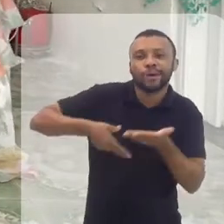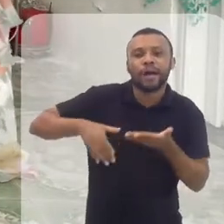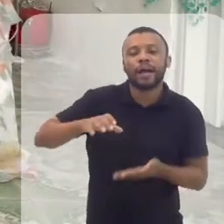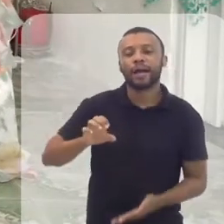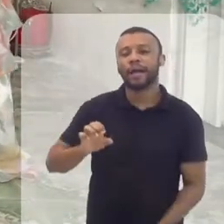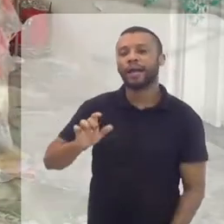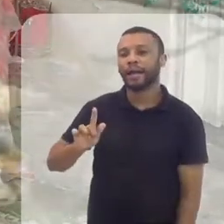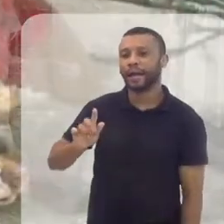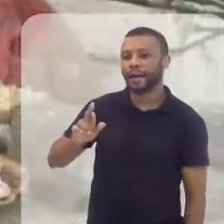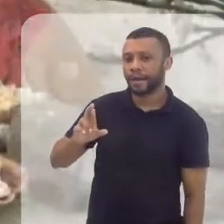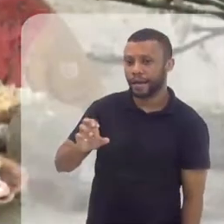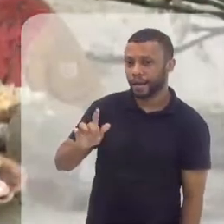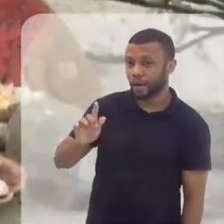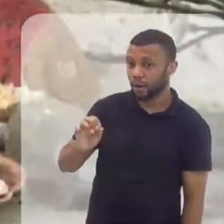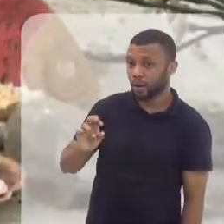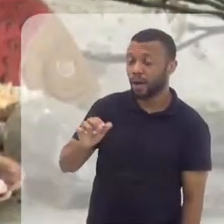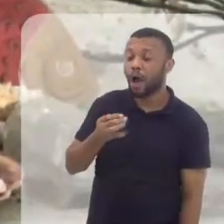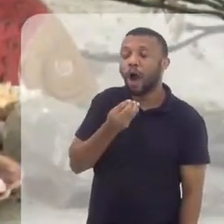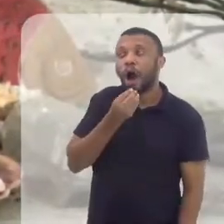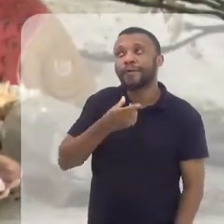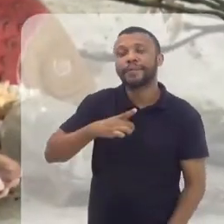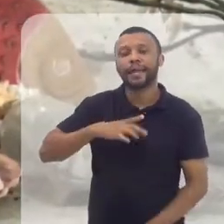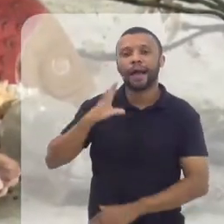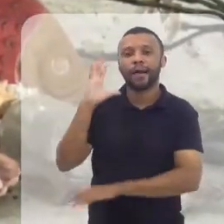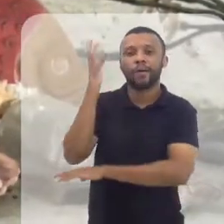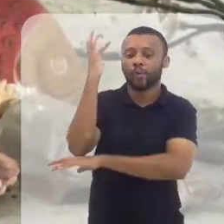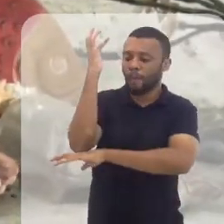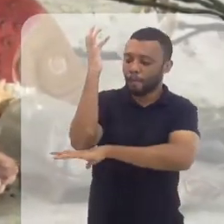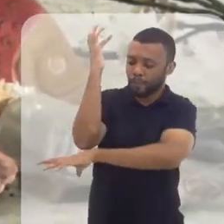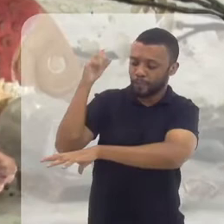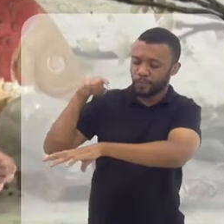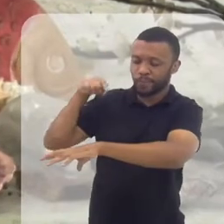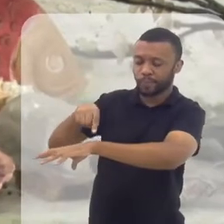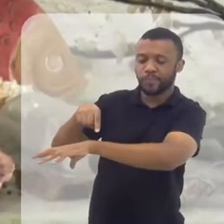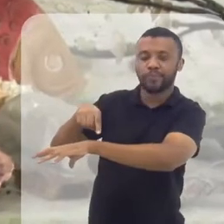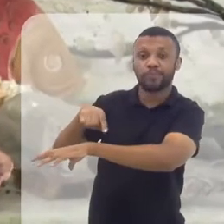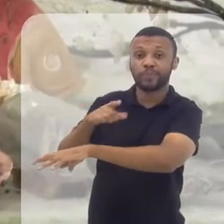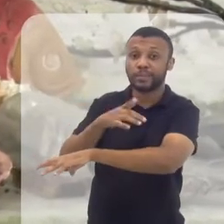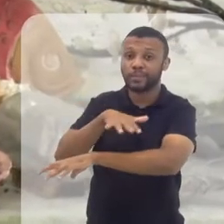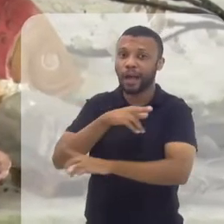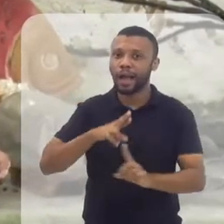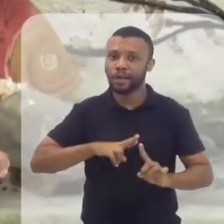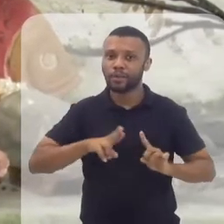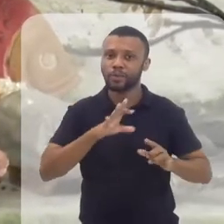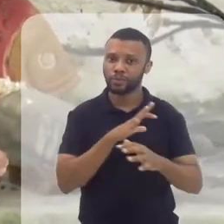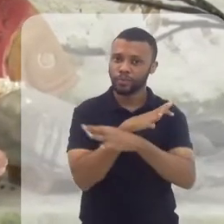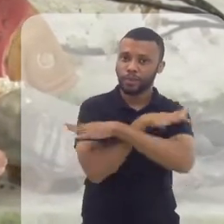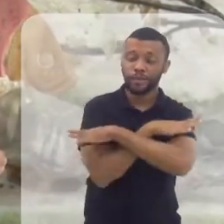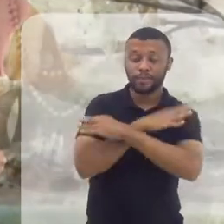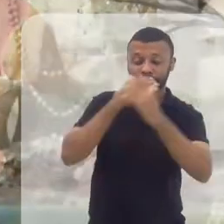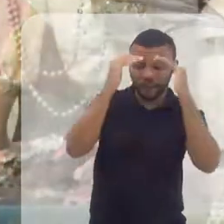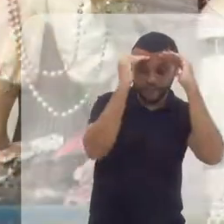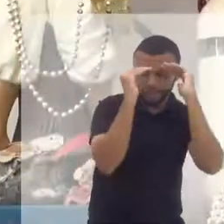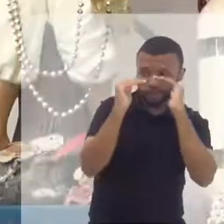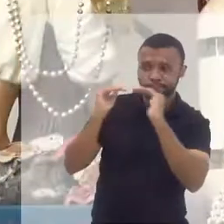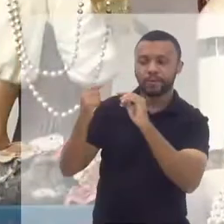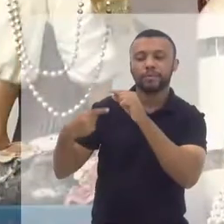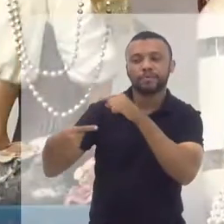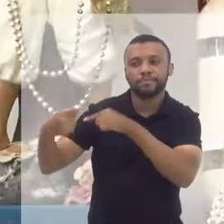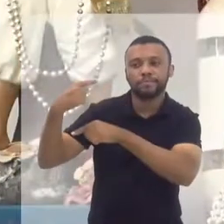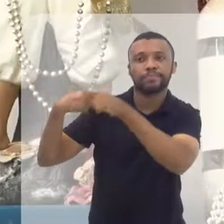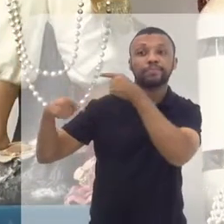uma egrégora. Tá? É lógico que tem a raiz, que a gente, em Candomblé, a gente tem que honrar a raiz. Então você honra a raiz,